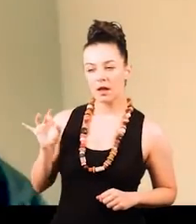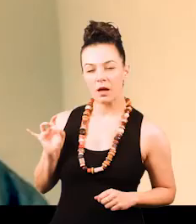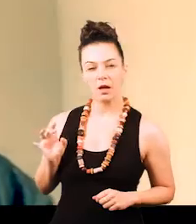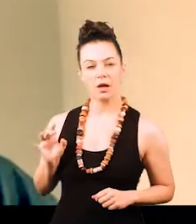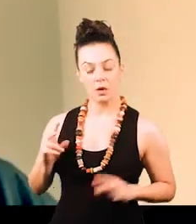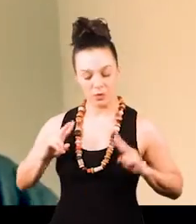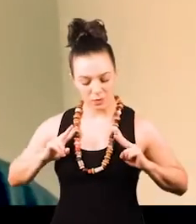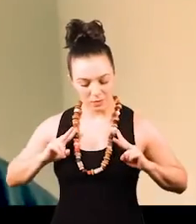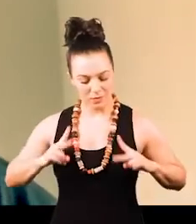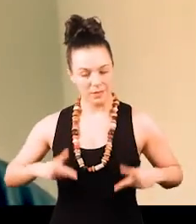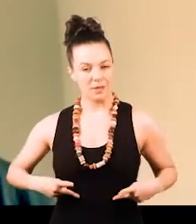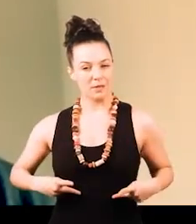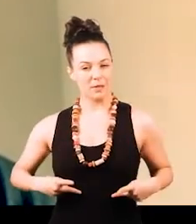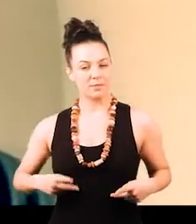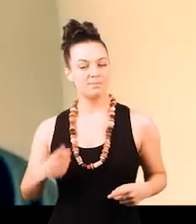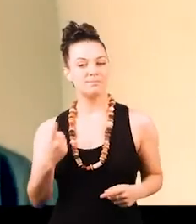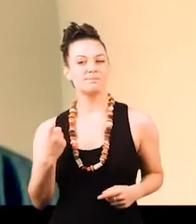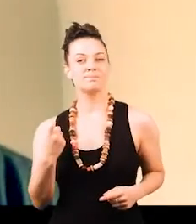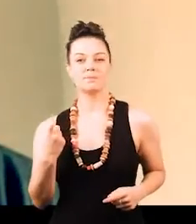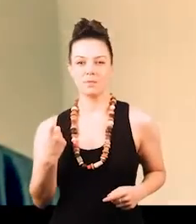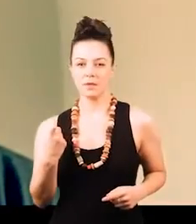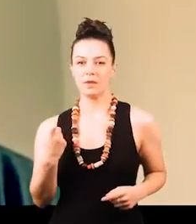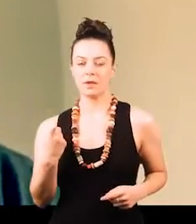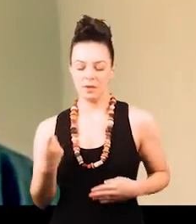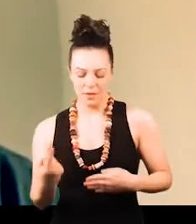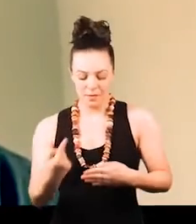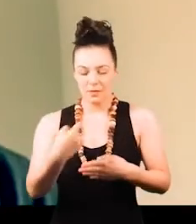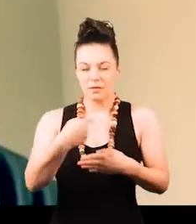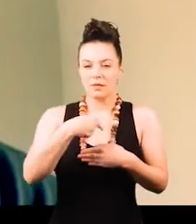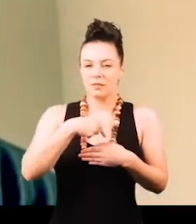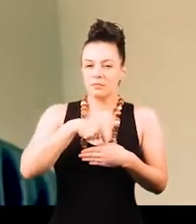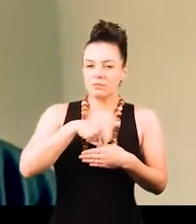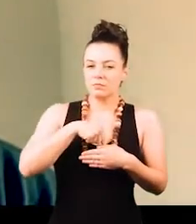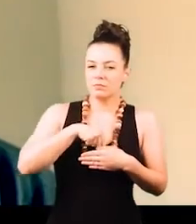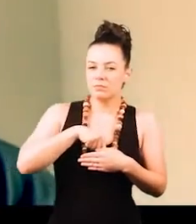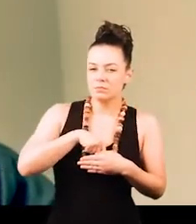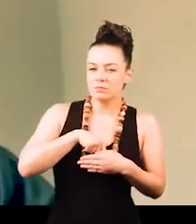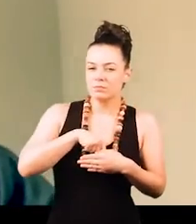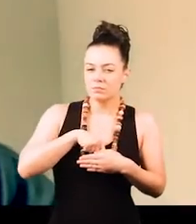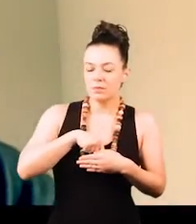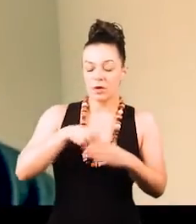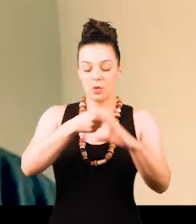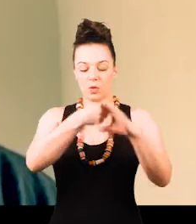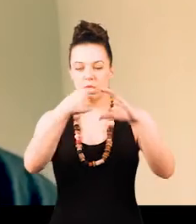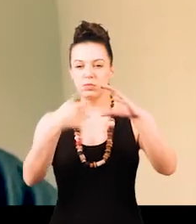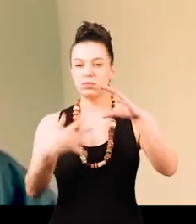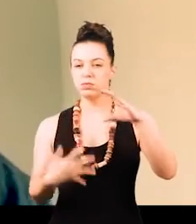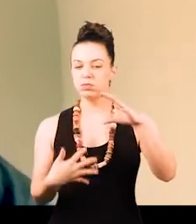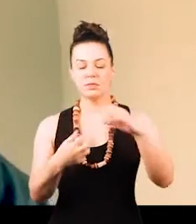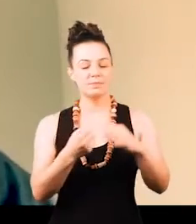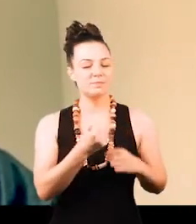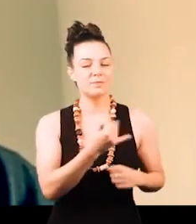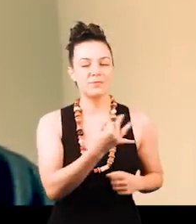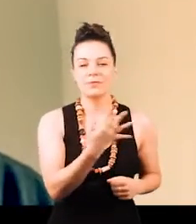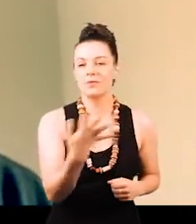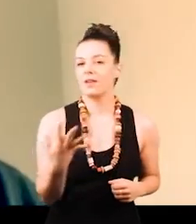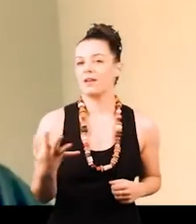cada um de nós, seres humanos, seres singulares,